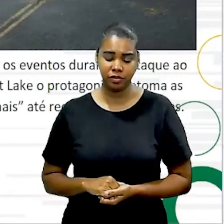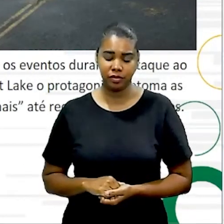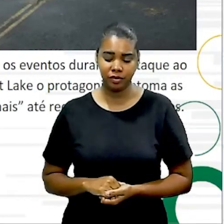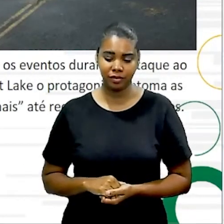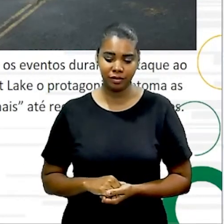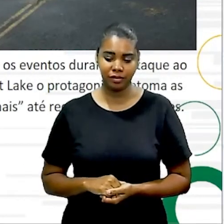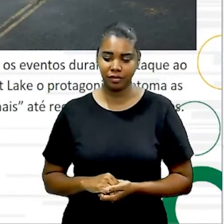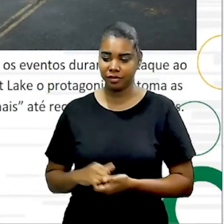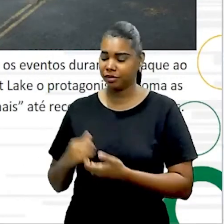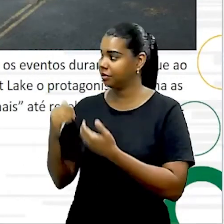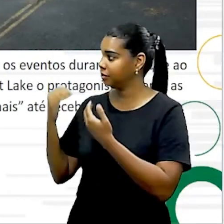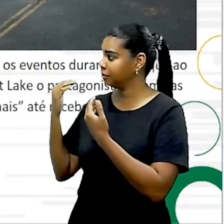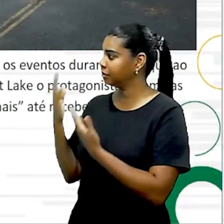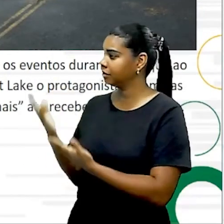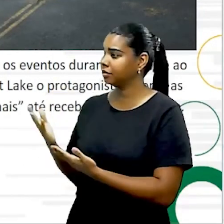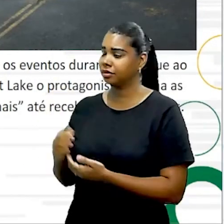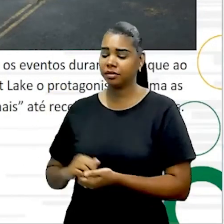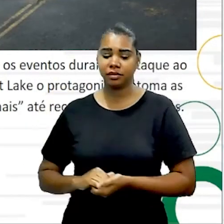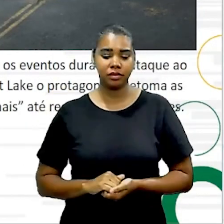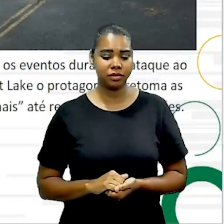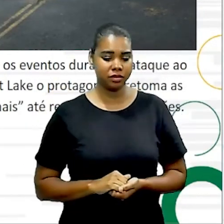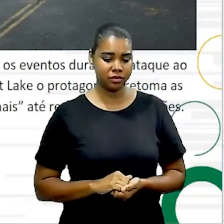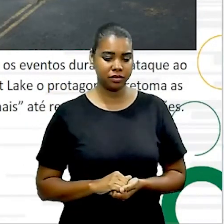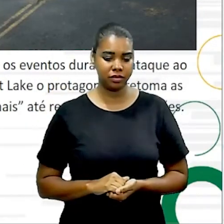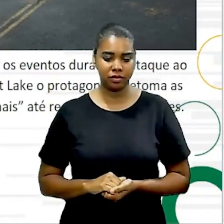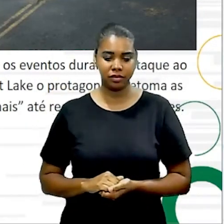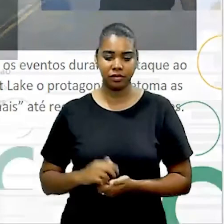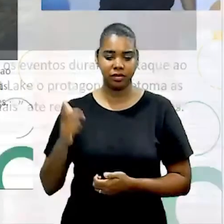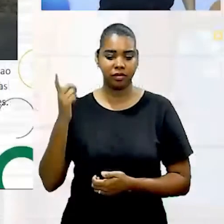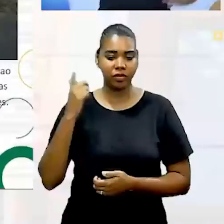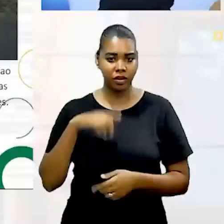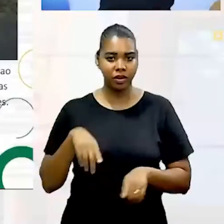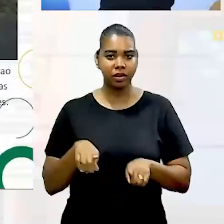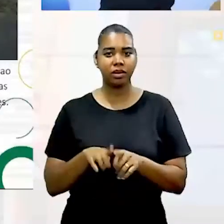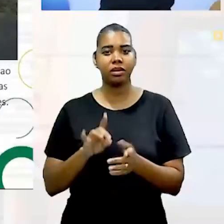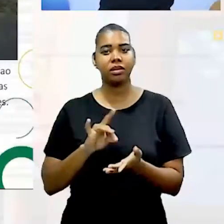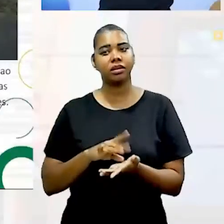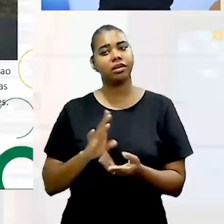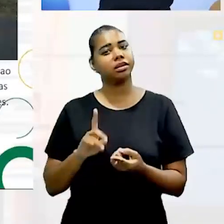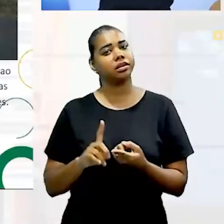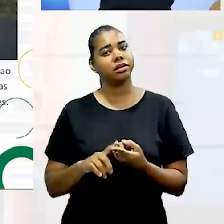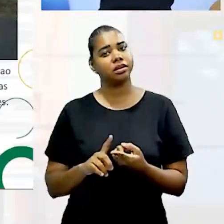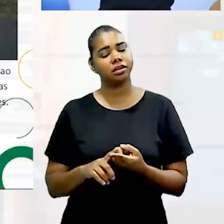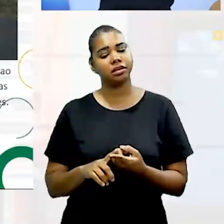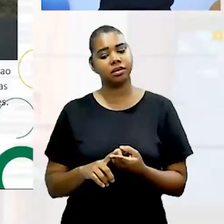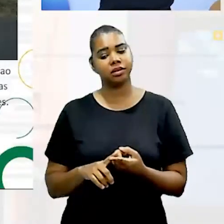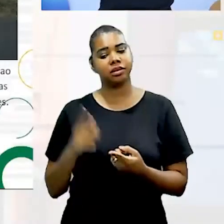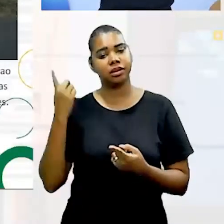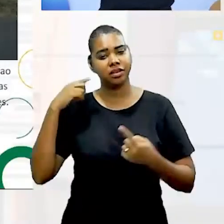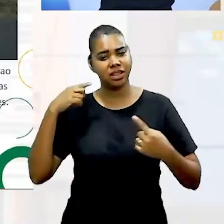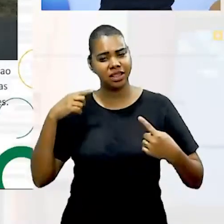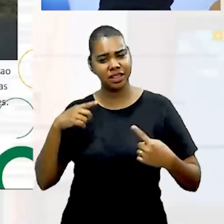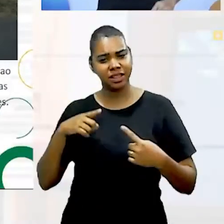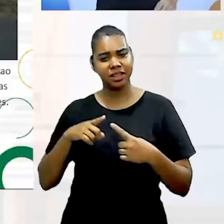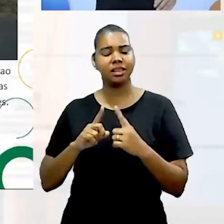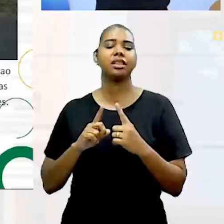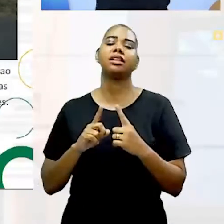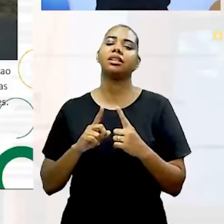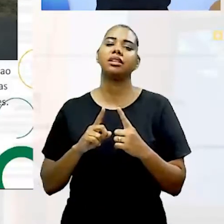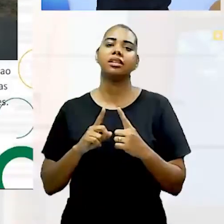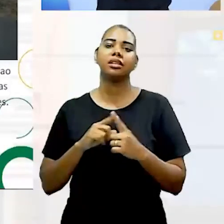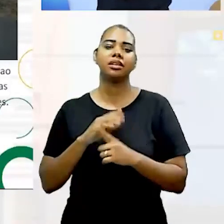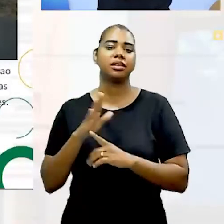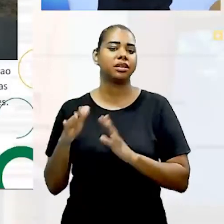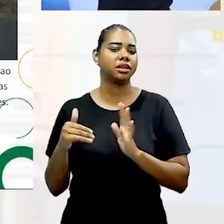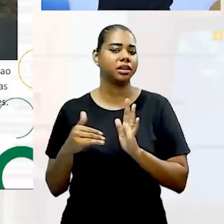E quando você tem a aprovação, você tem um herói e o herói, ele vence, ele enfrenta tudo, ele enfrenta